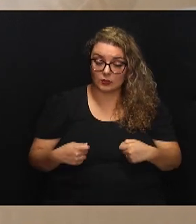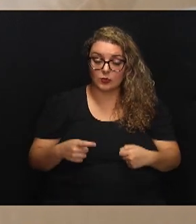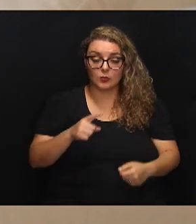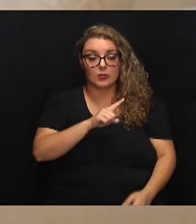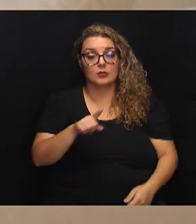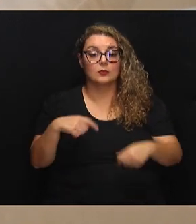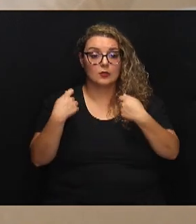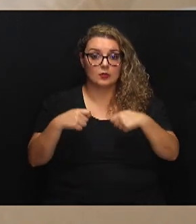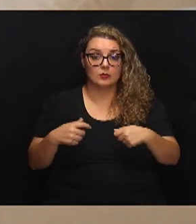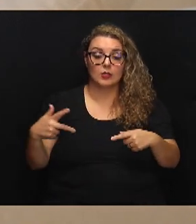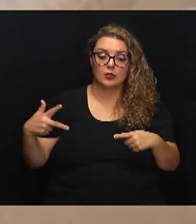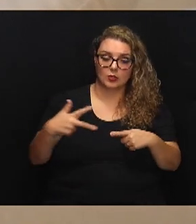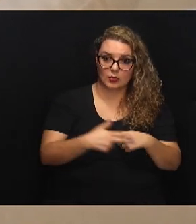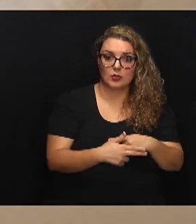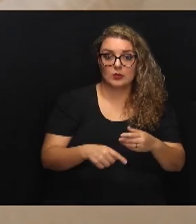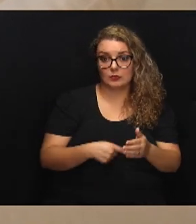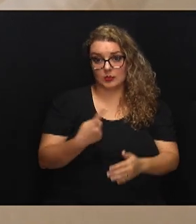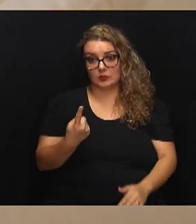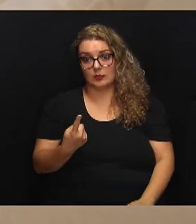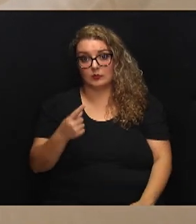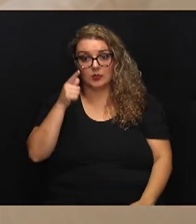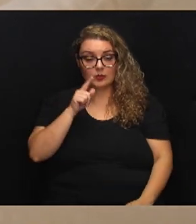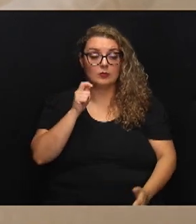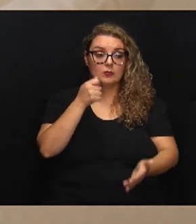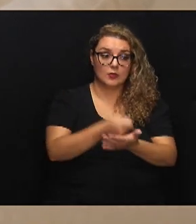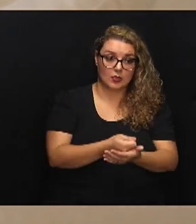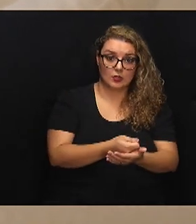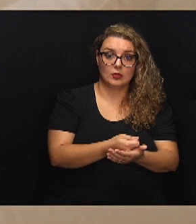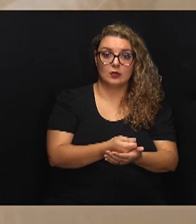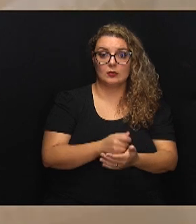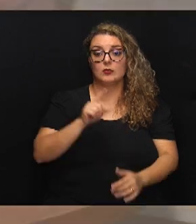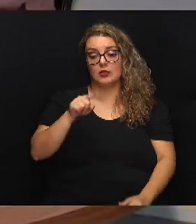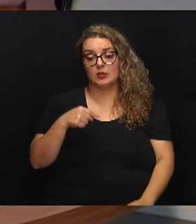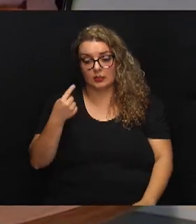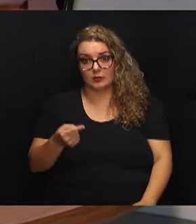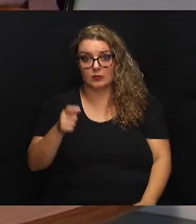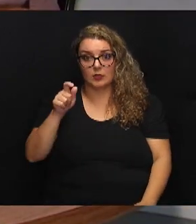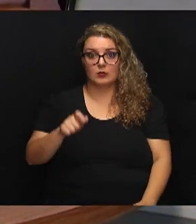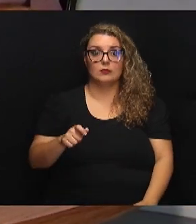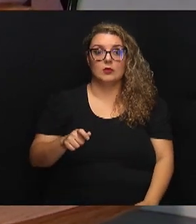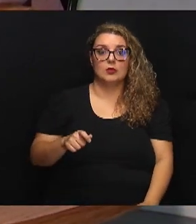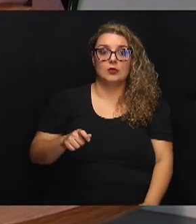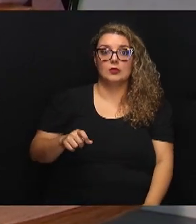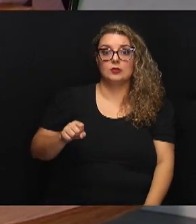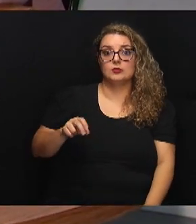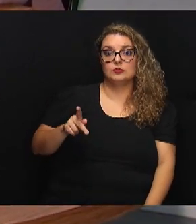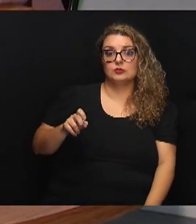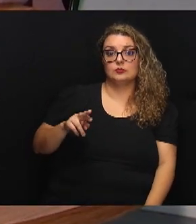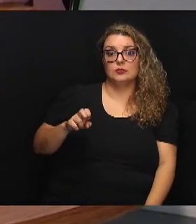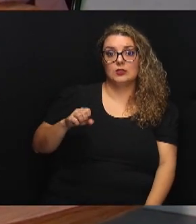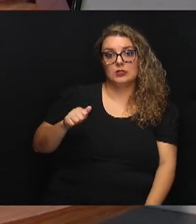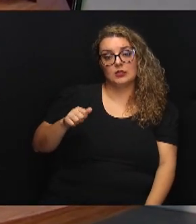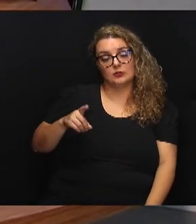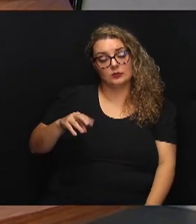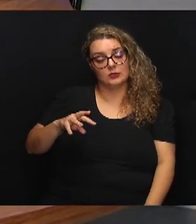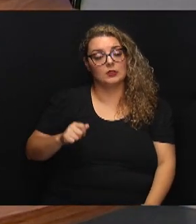necessários, corte, primeiro, para conseguir honrar com seus pagamentos e para depois você ser uma pessoa superavitária, conseguir fazer o dinheiro trabalhar para